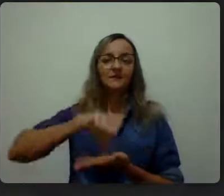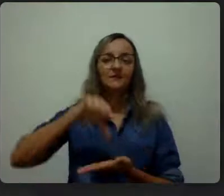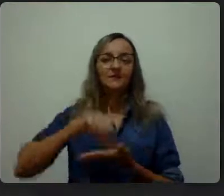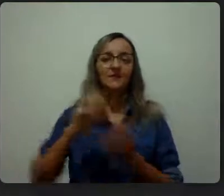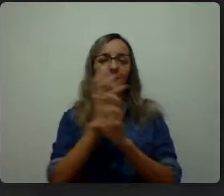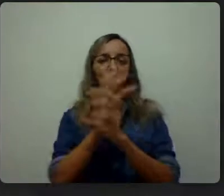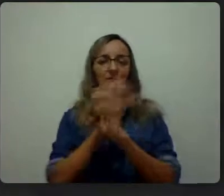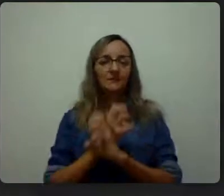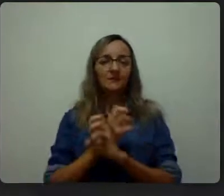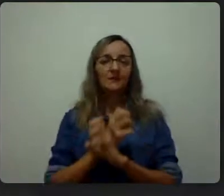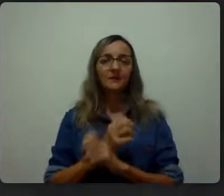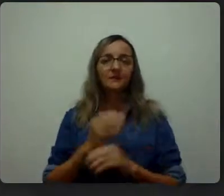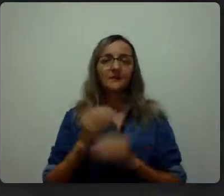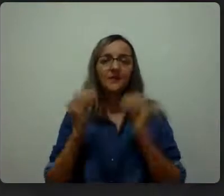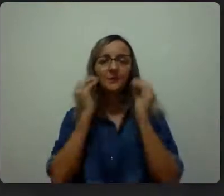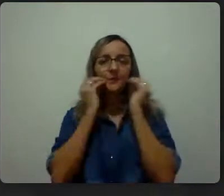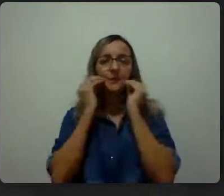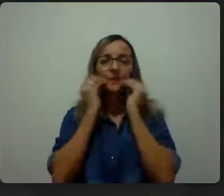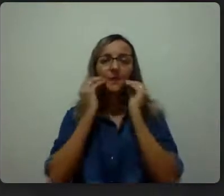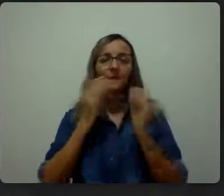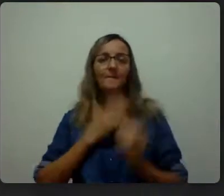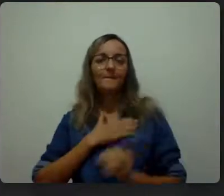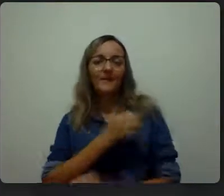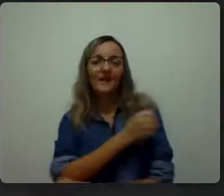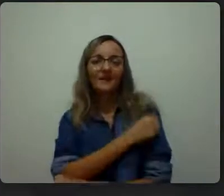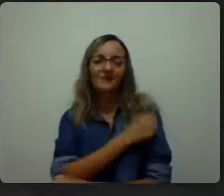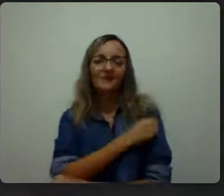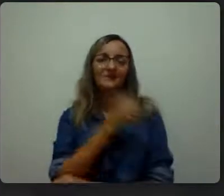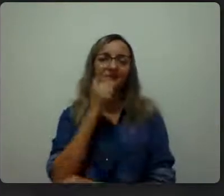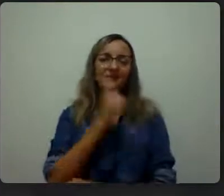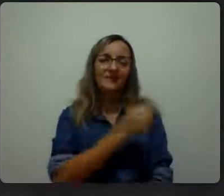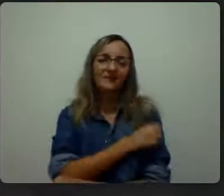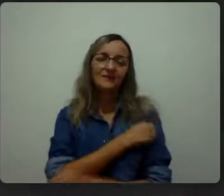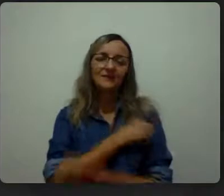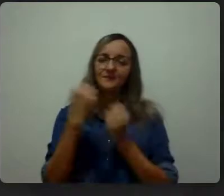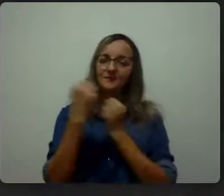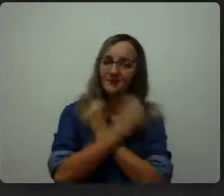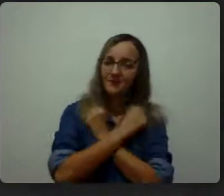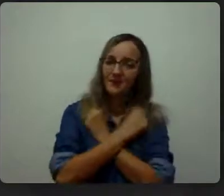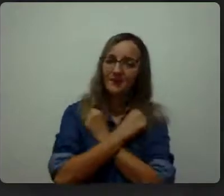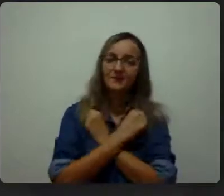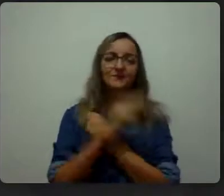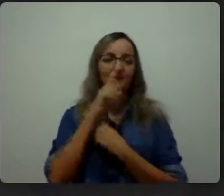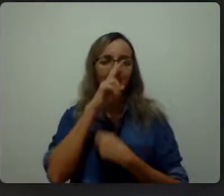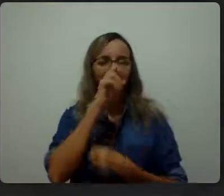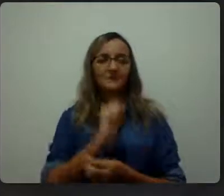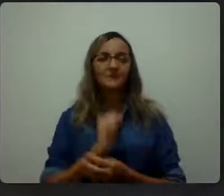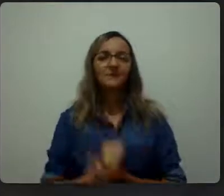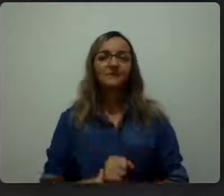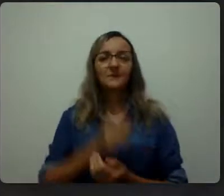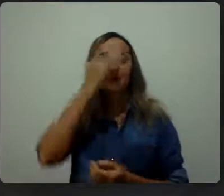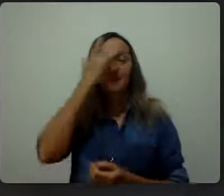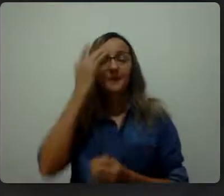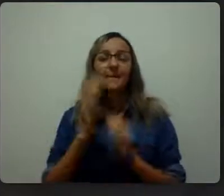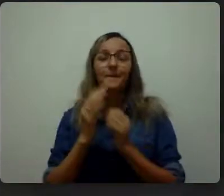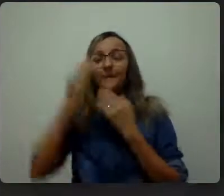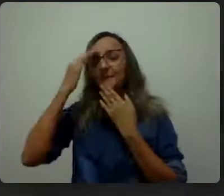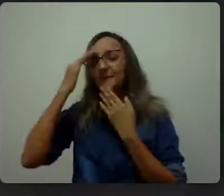Tanto Juliano como Val estarão presentes em todo o movimento que a gente for